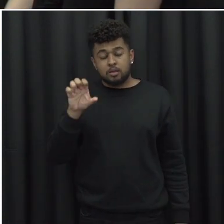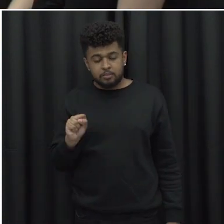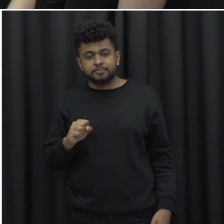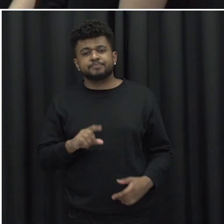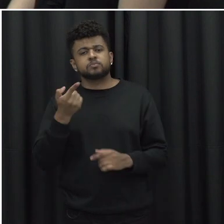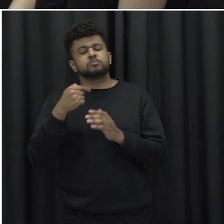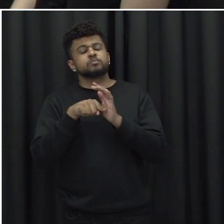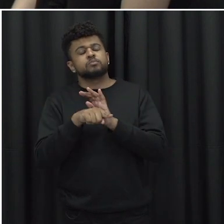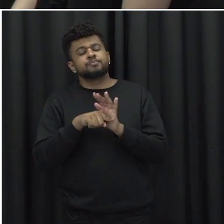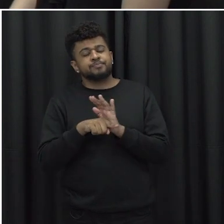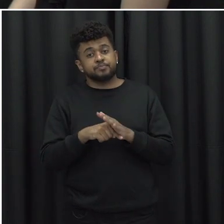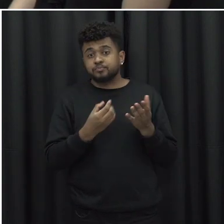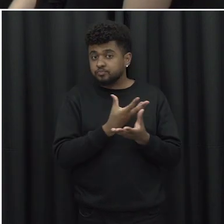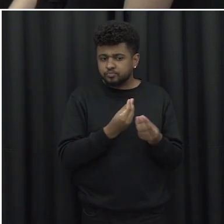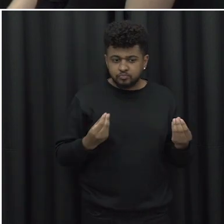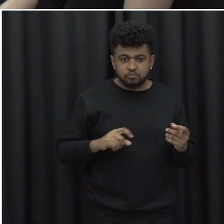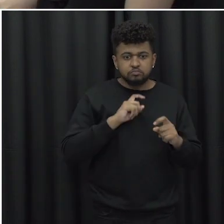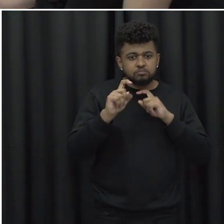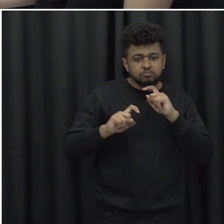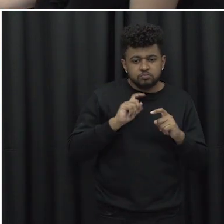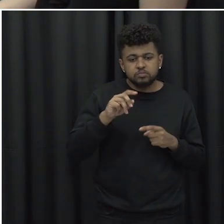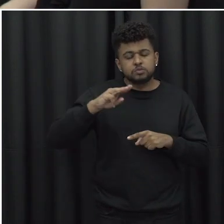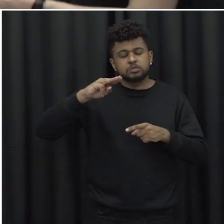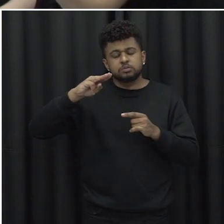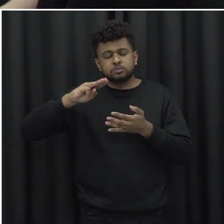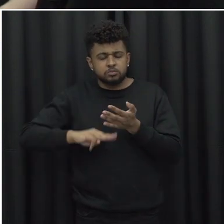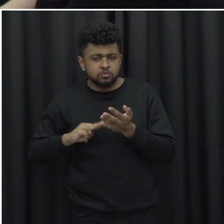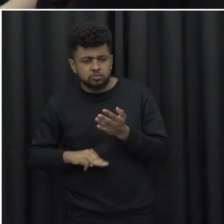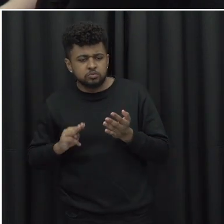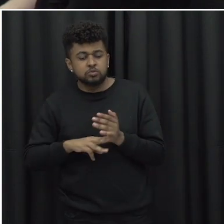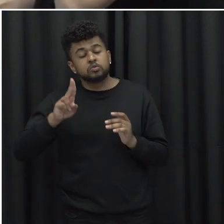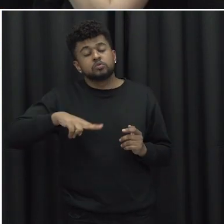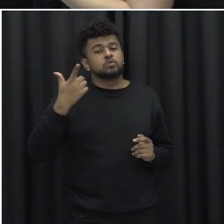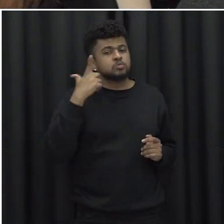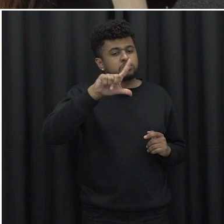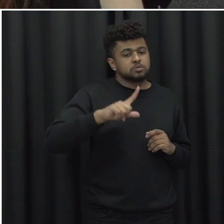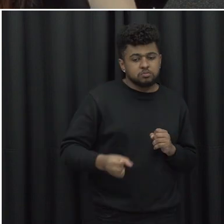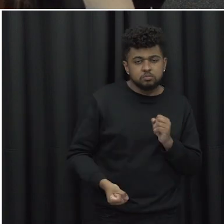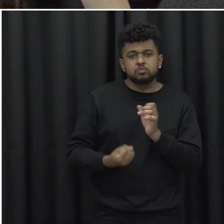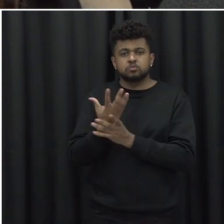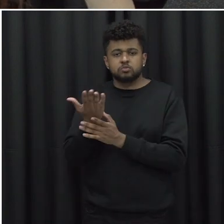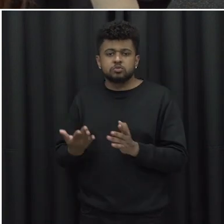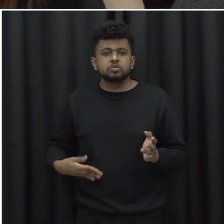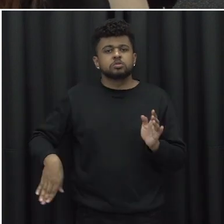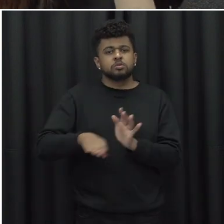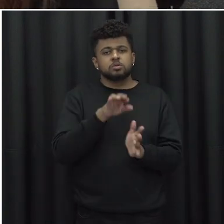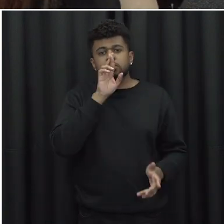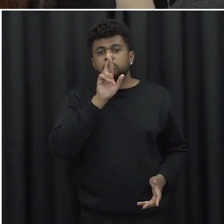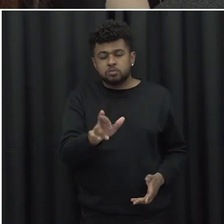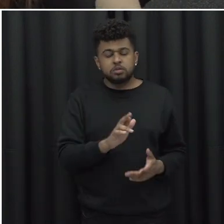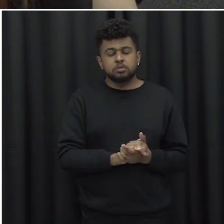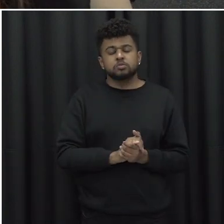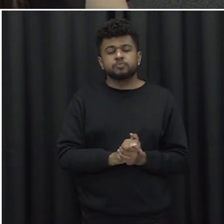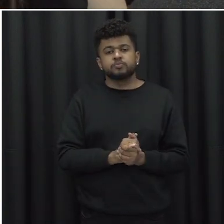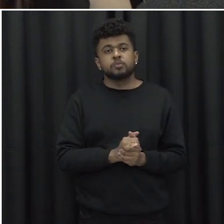forma de produtos de cannabis, né. Foi uma pesquisa bem duvidosa, assim, de metodologia, que nunca foi conseguido